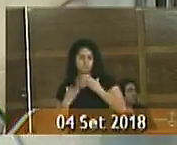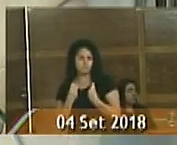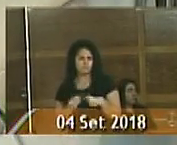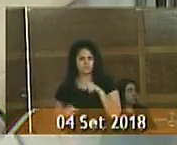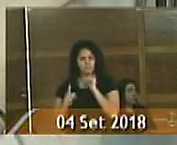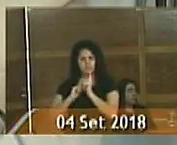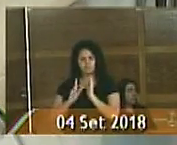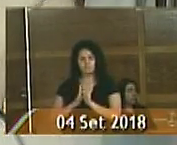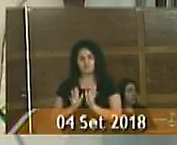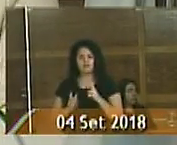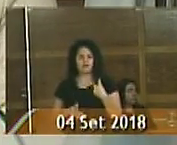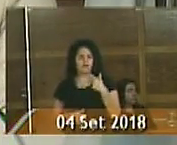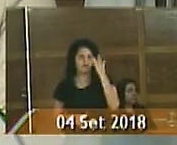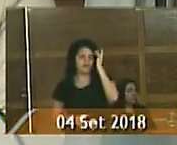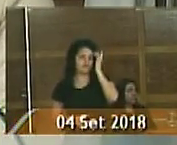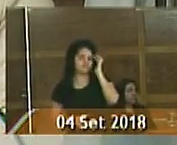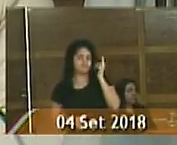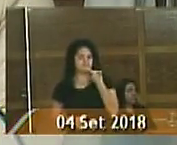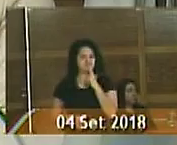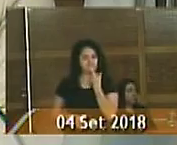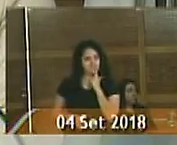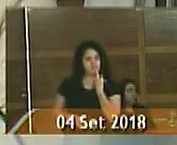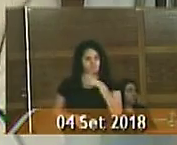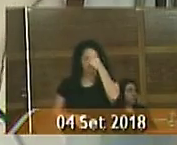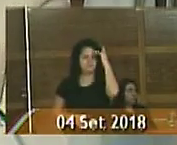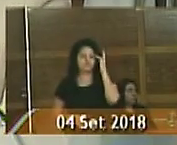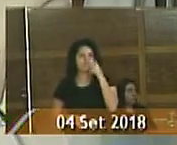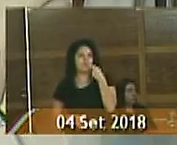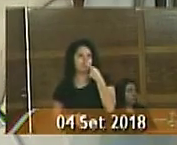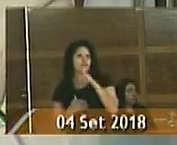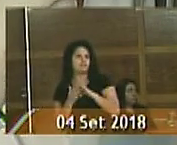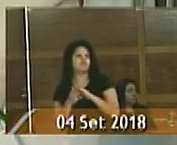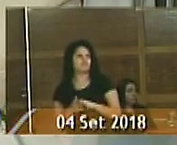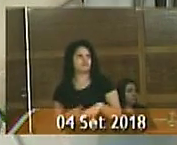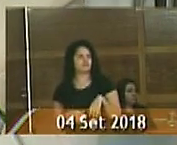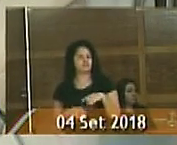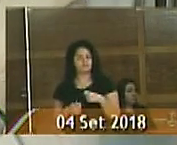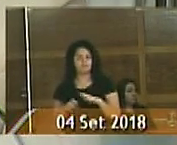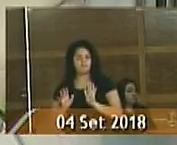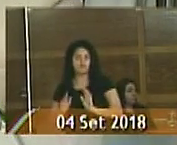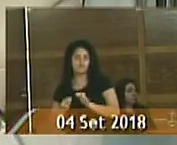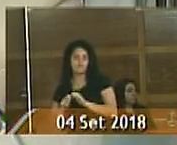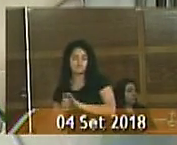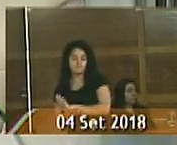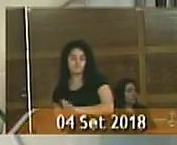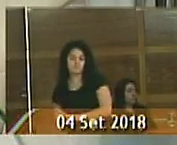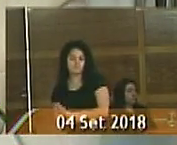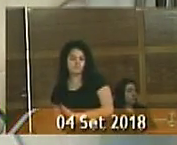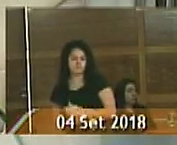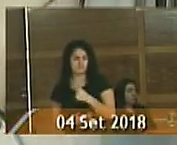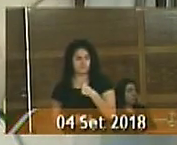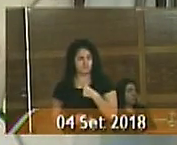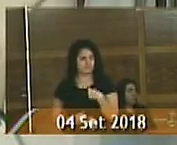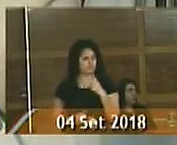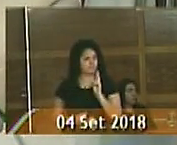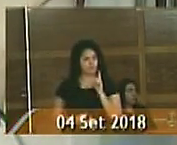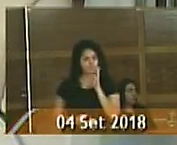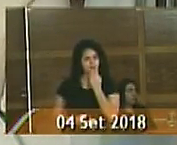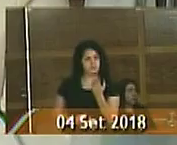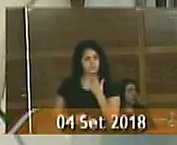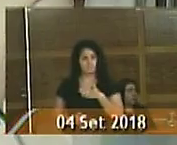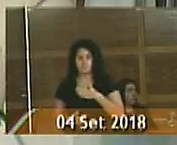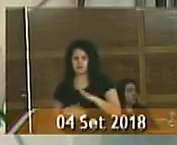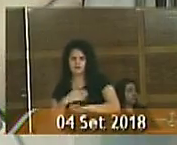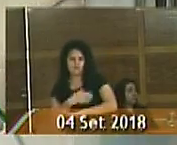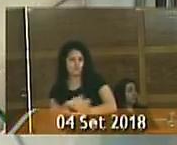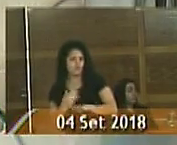engraçado gente que não faz nada além de criticar. E está criticando, e é contra ela. Não estou pedindo nada por mim, não estou pedindo para minha casa, não estou pedindo para minha